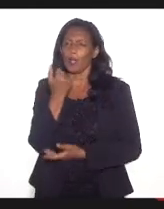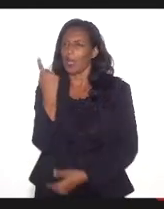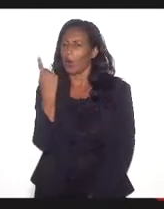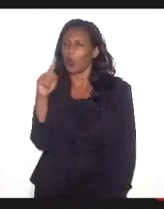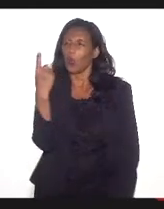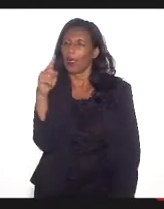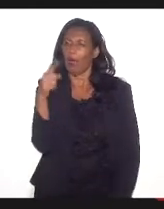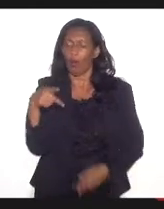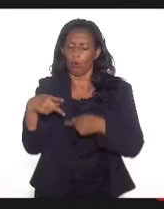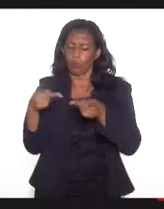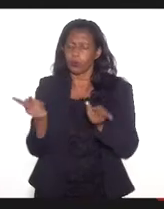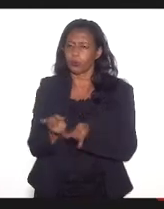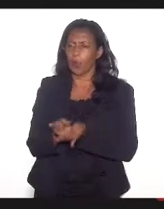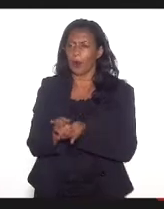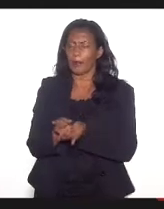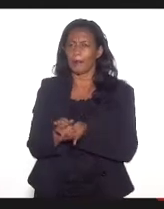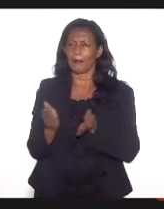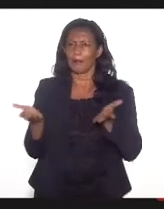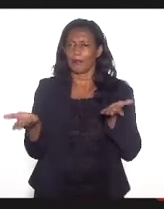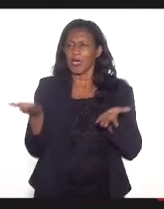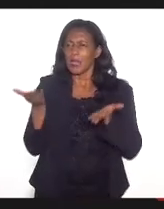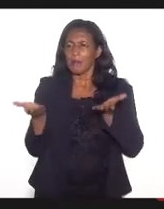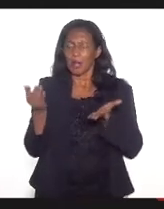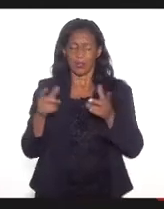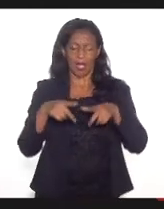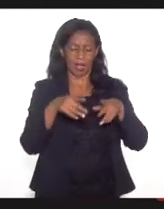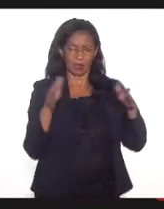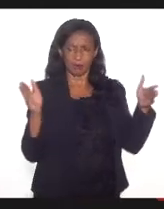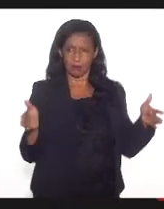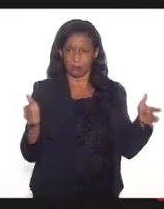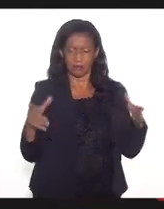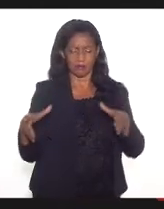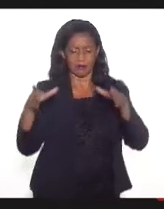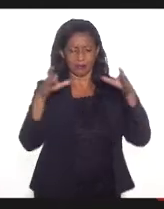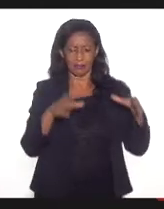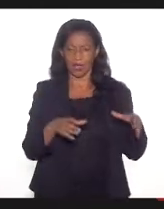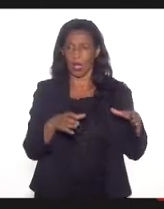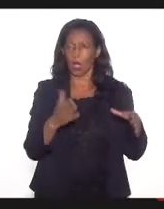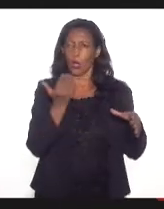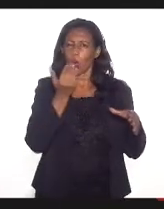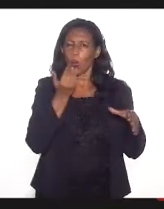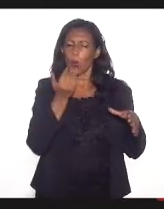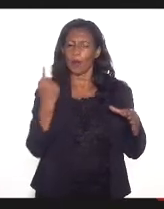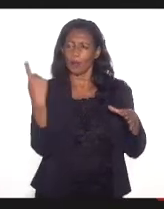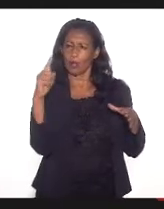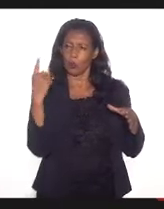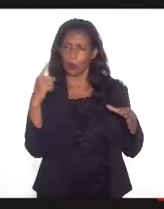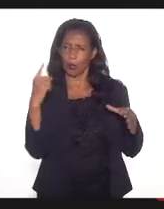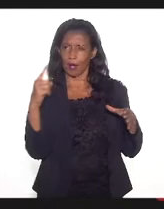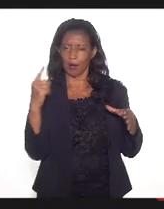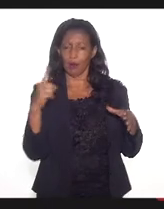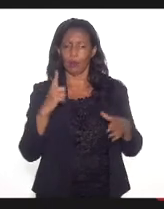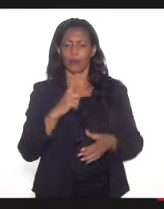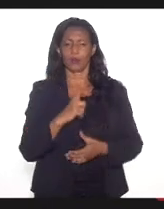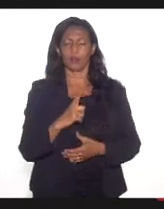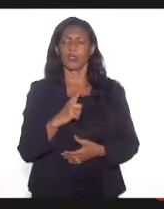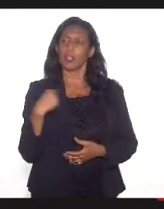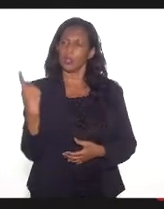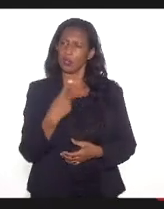de R$,00, uma refeição equilibrada, balanceada. A gente que também